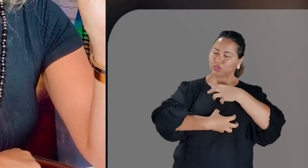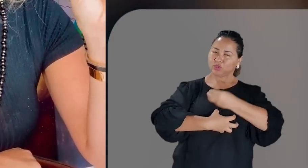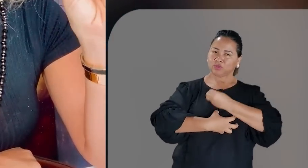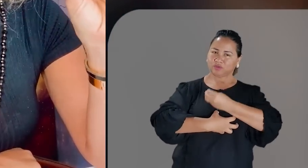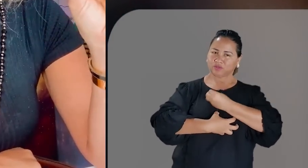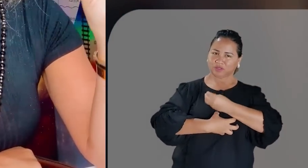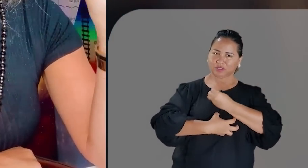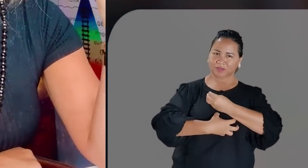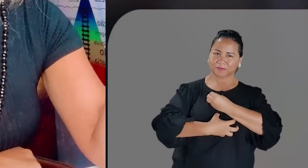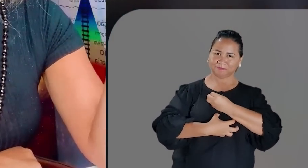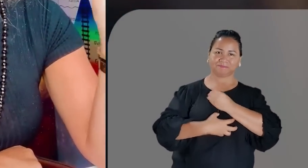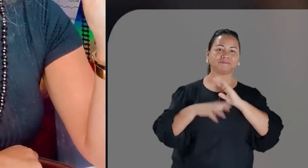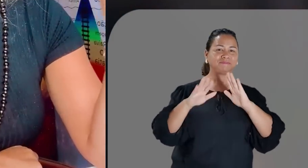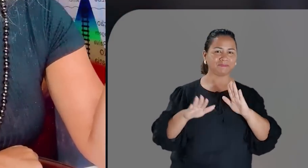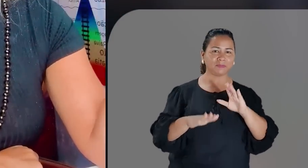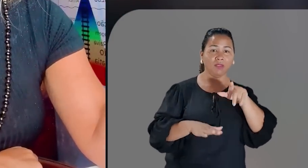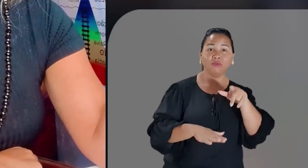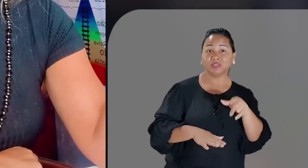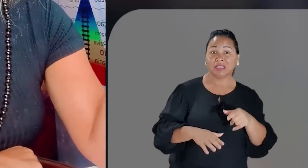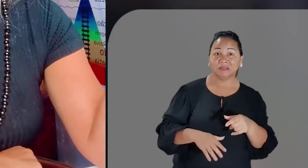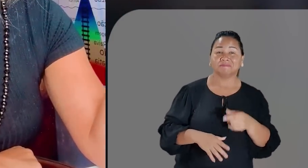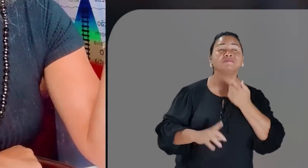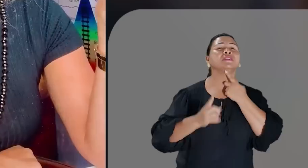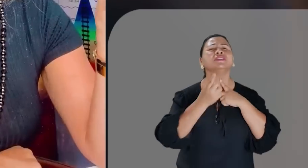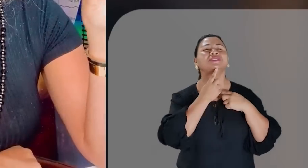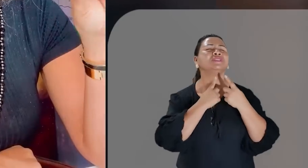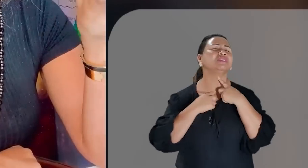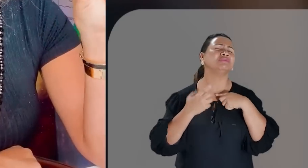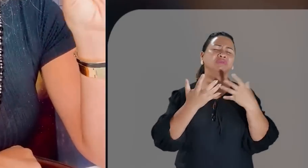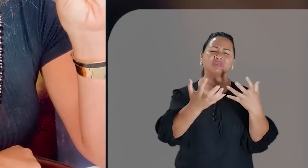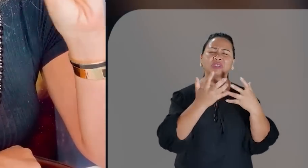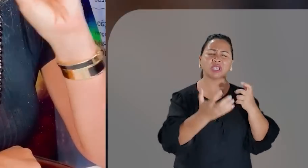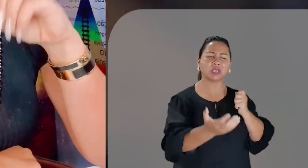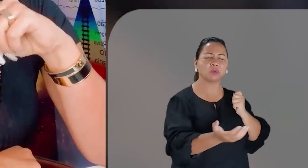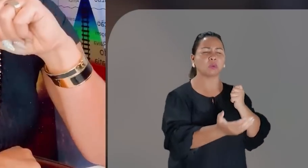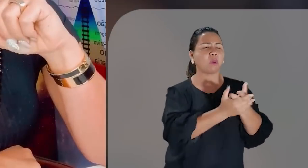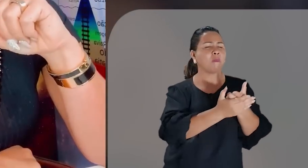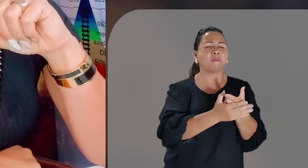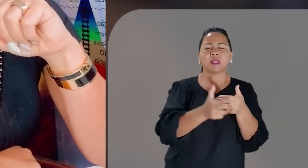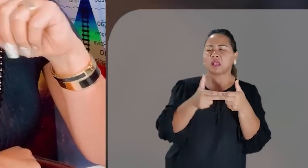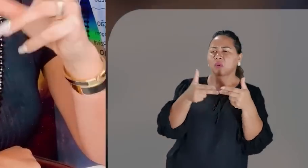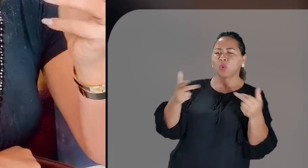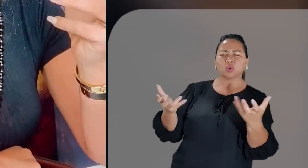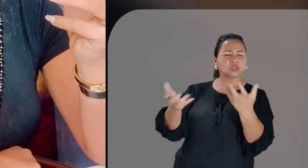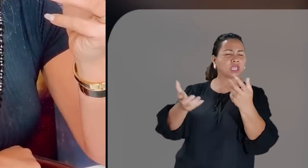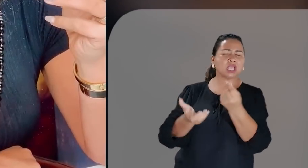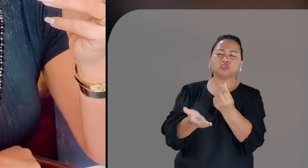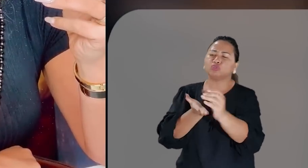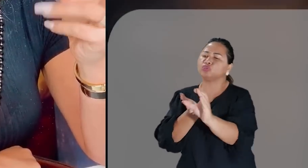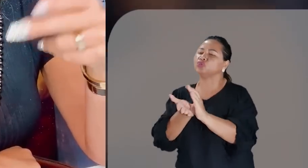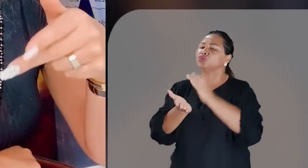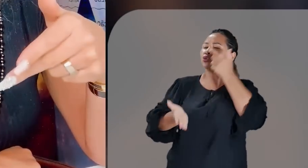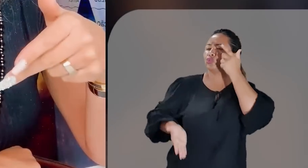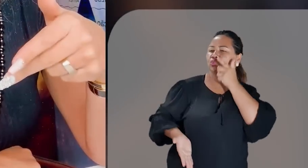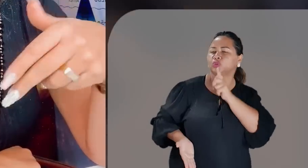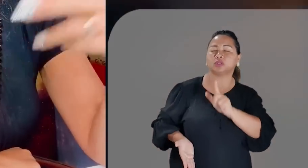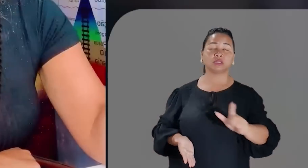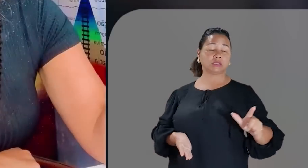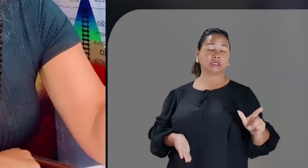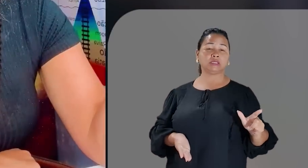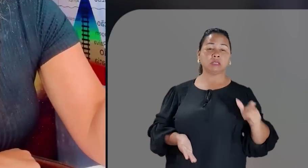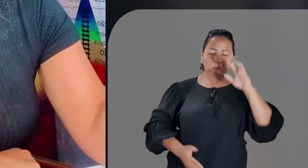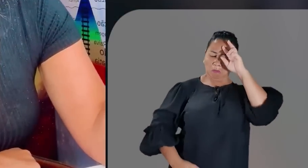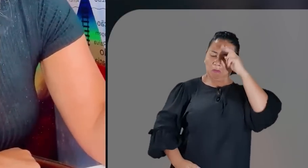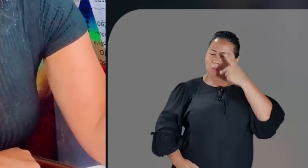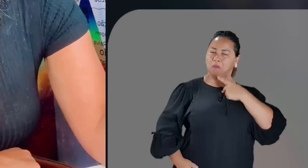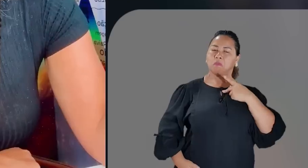que você está querendo cocriar, que você não consegue, é um desejo do ego ou da alma. É da alma? É do ego para